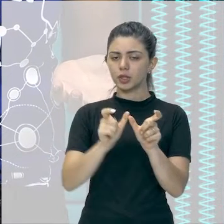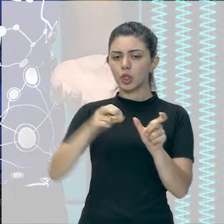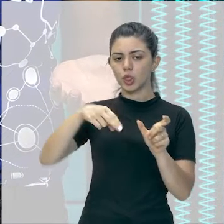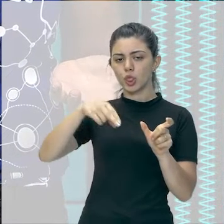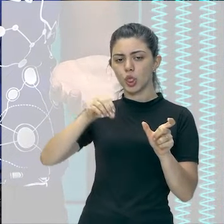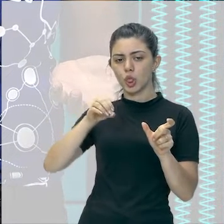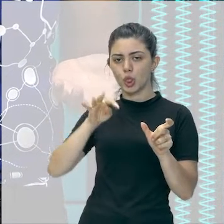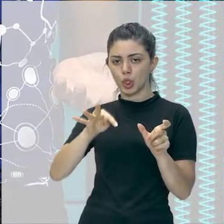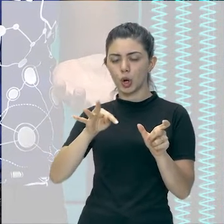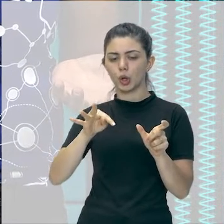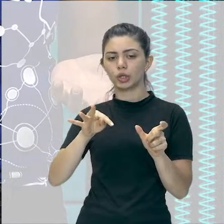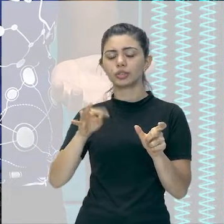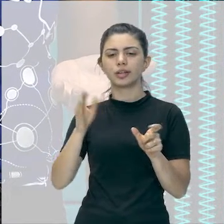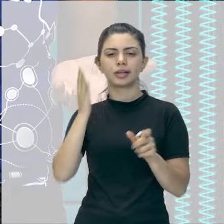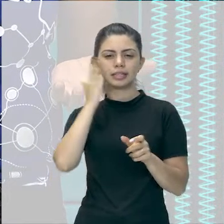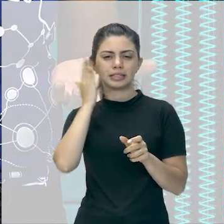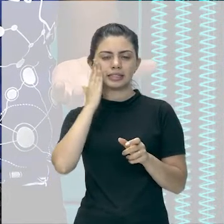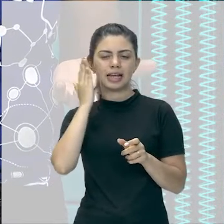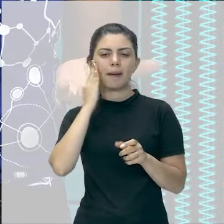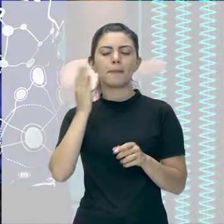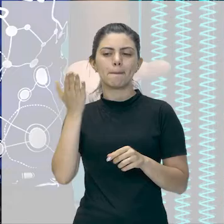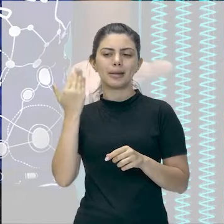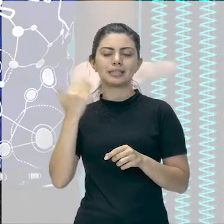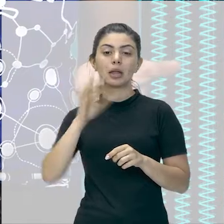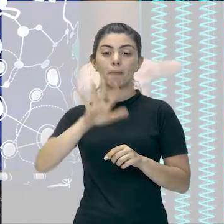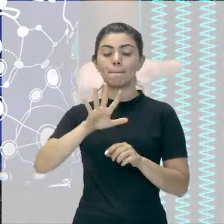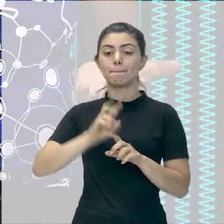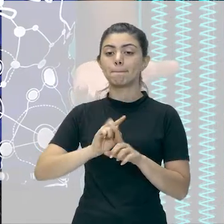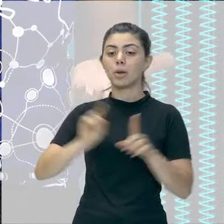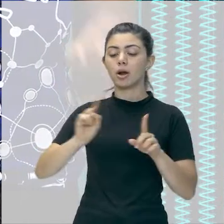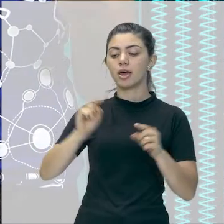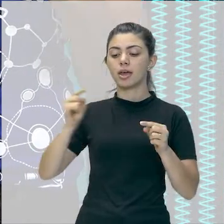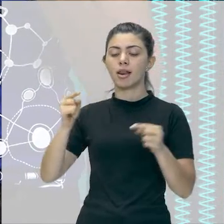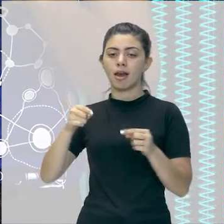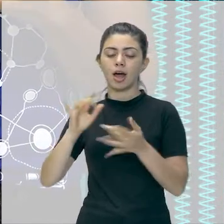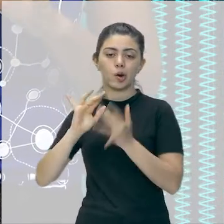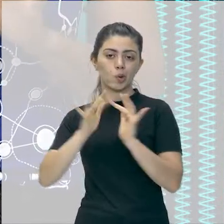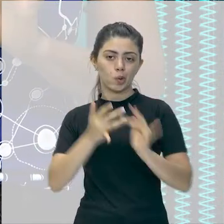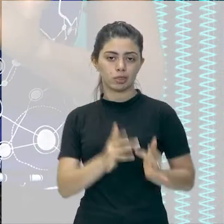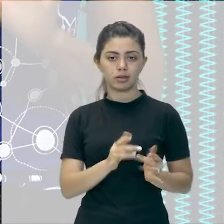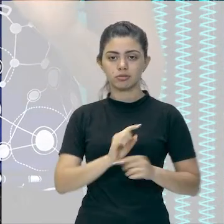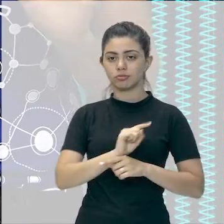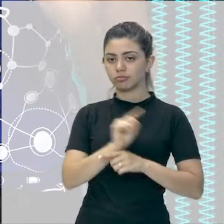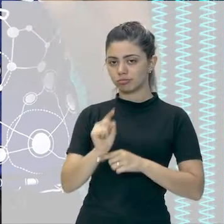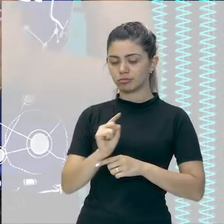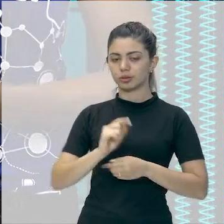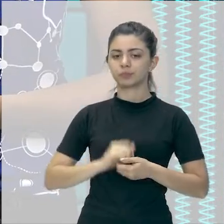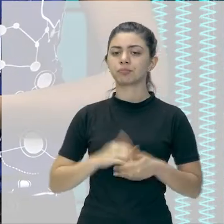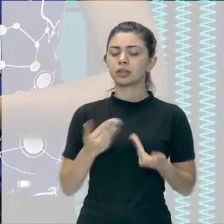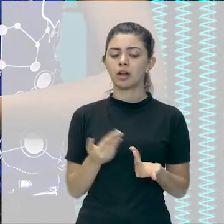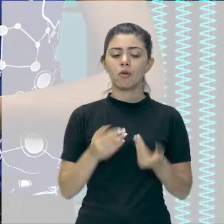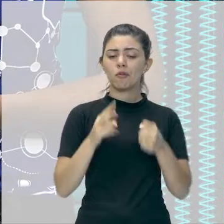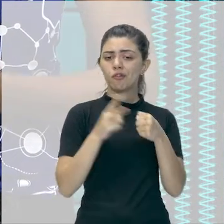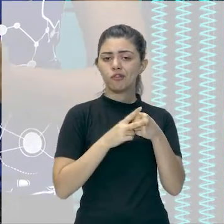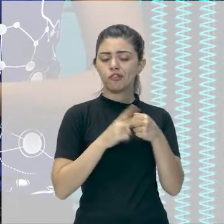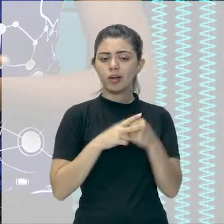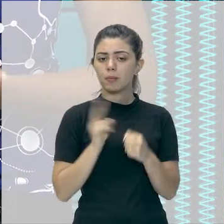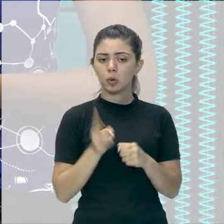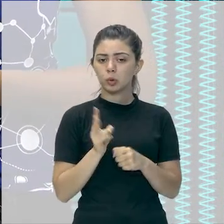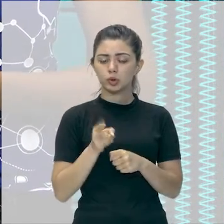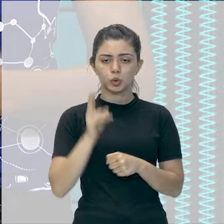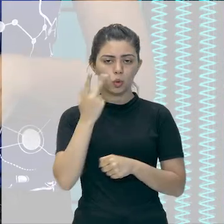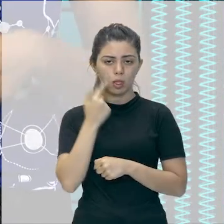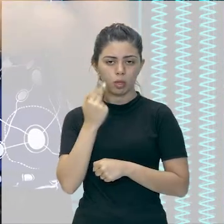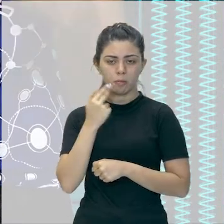que essa frase está no passado na forma negativa. Então, eu não preciso mexer mais no verbo. O verbo fica na forma normal dele. Não